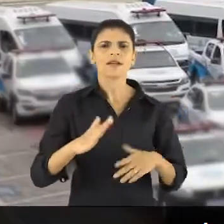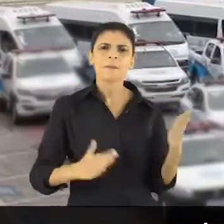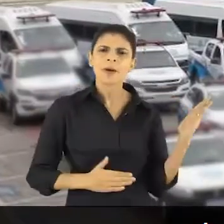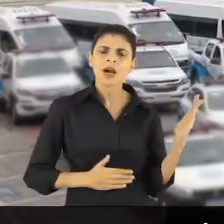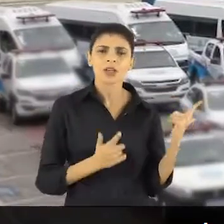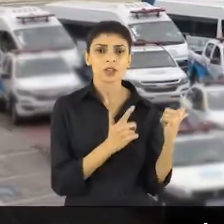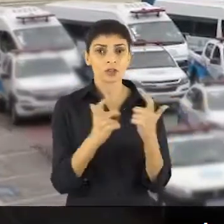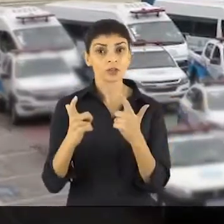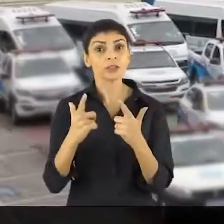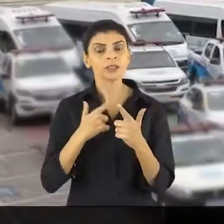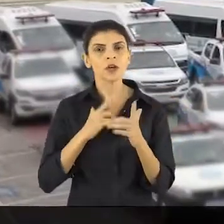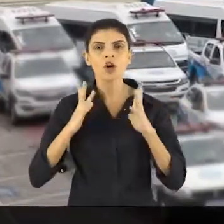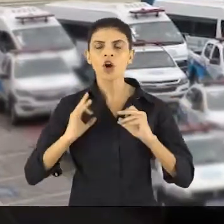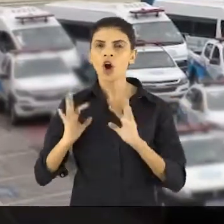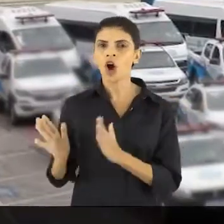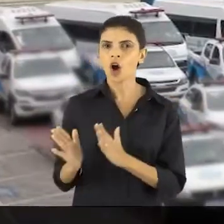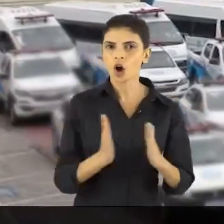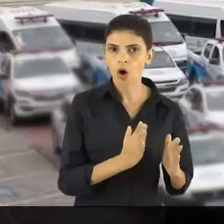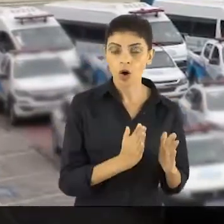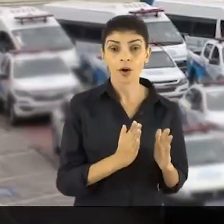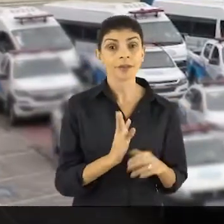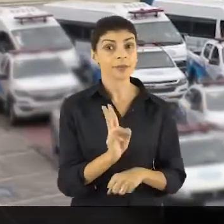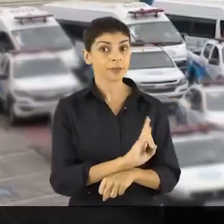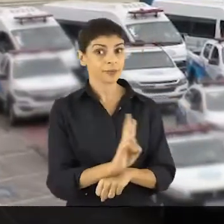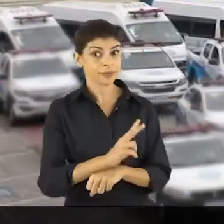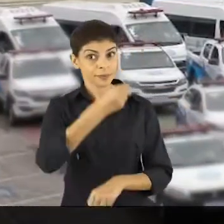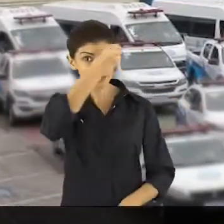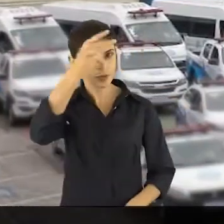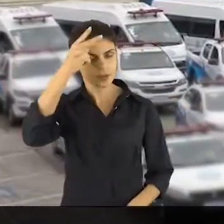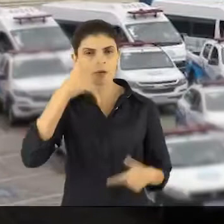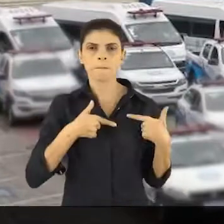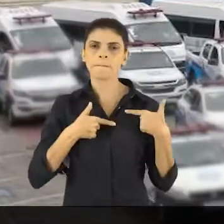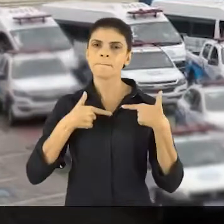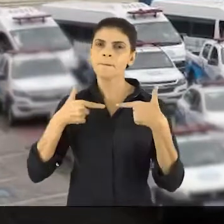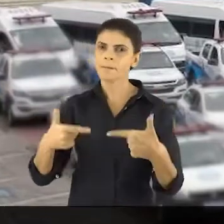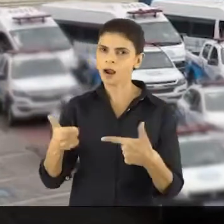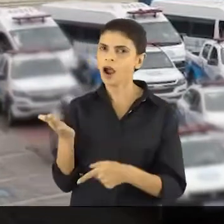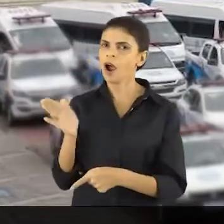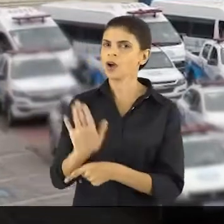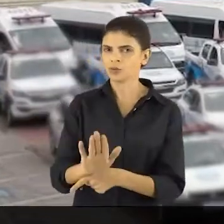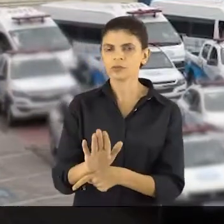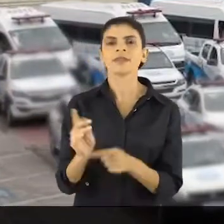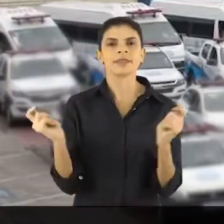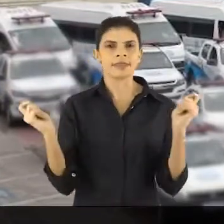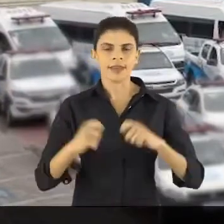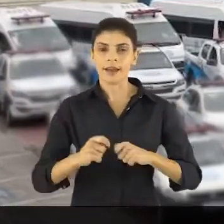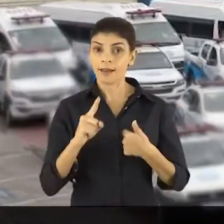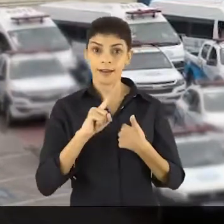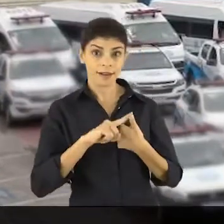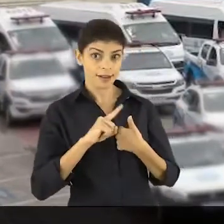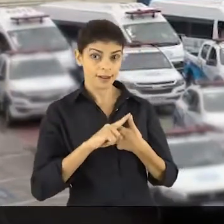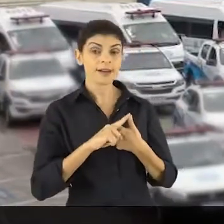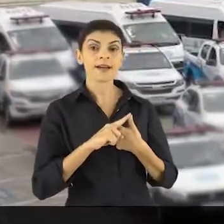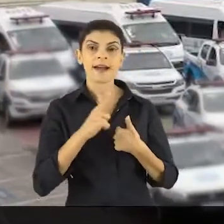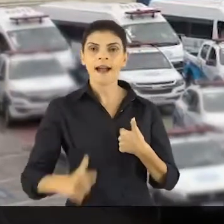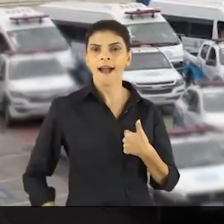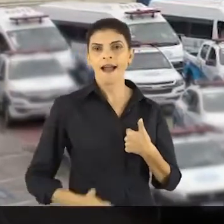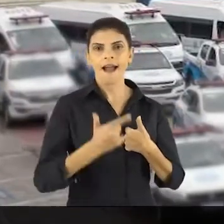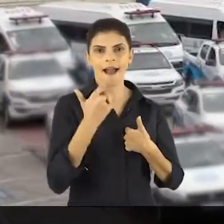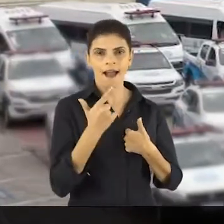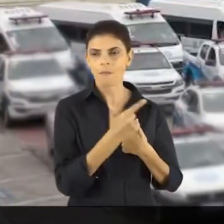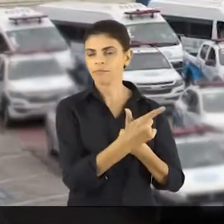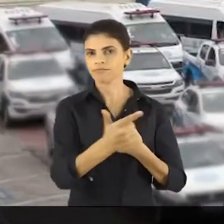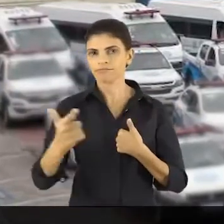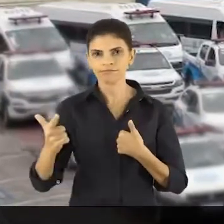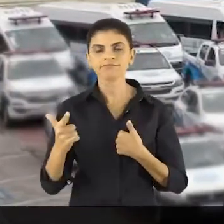contra essa bandidagem que está aí. Nós temos um compromisso com a ordem no Rio e a Guarda Municipal será fundamental nessa luta.